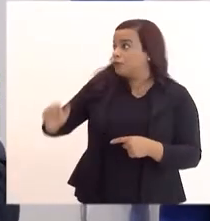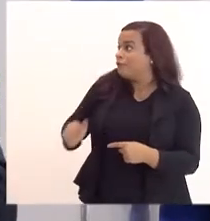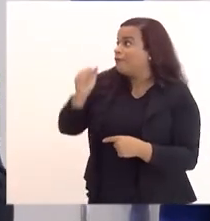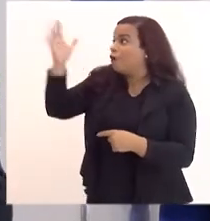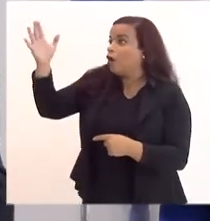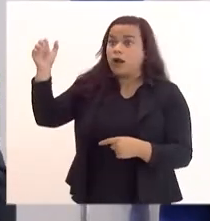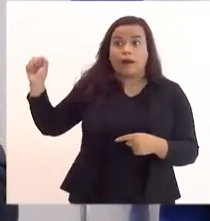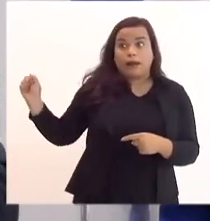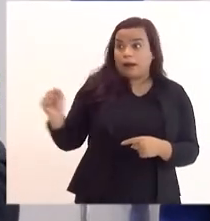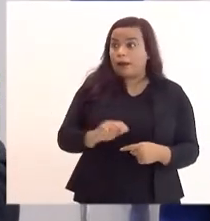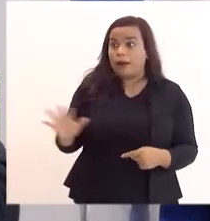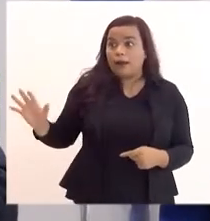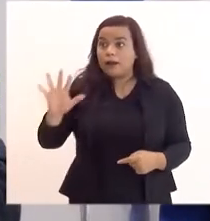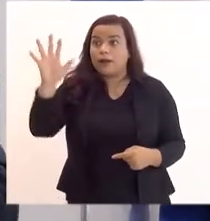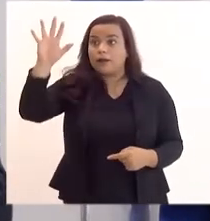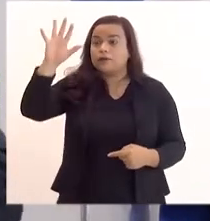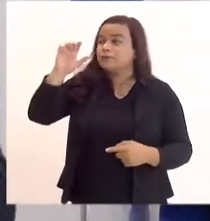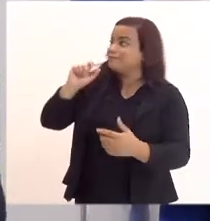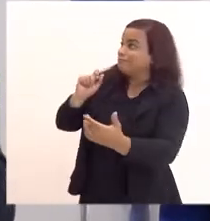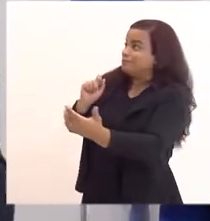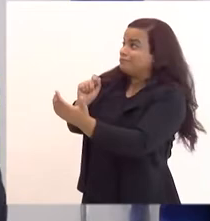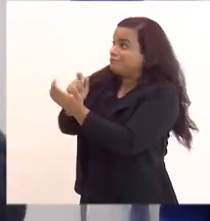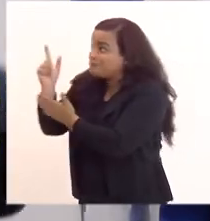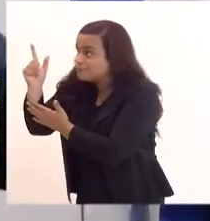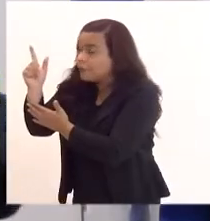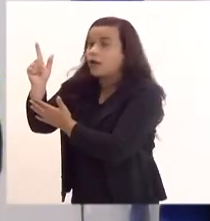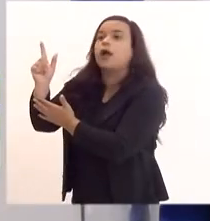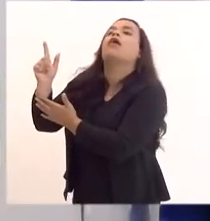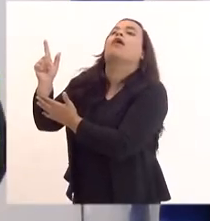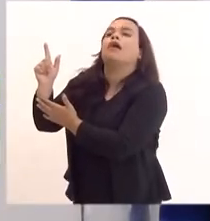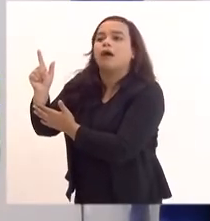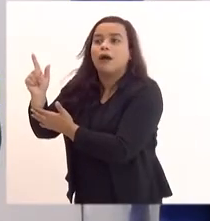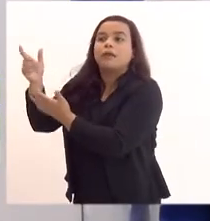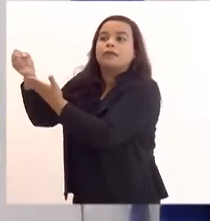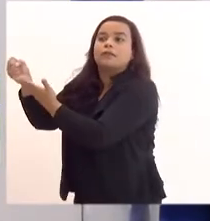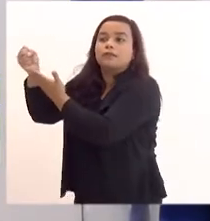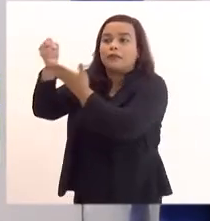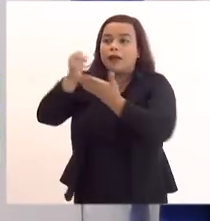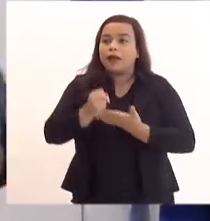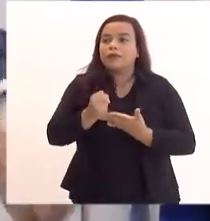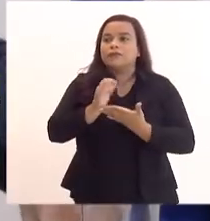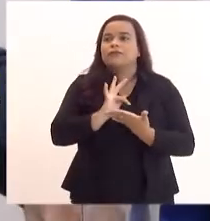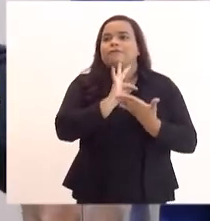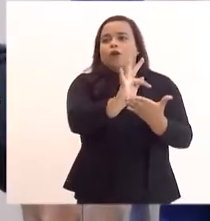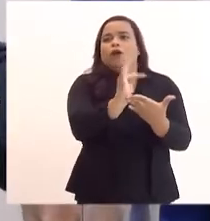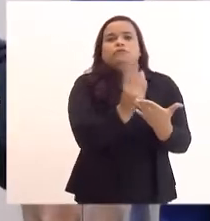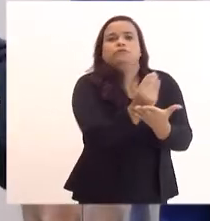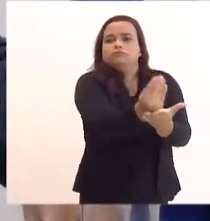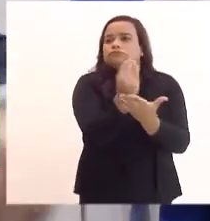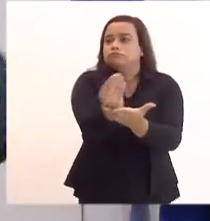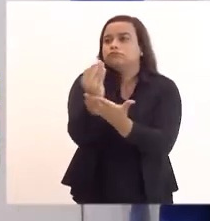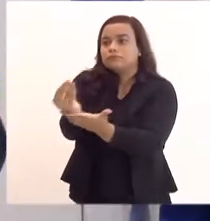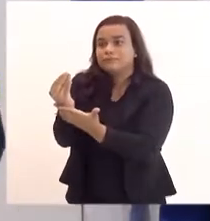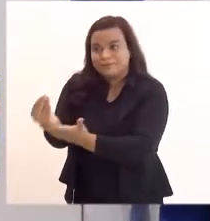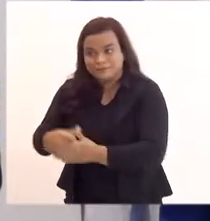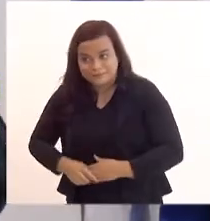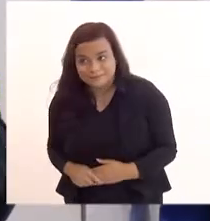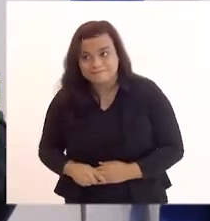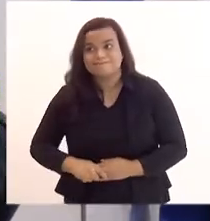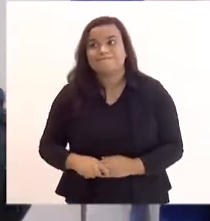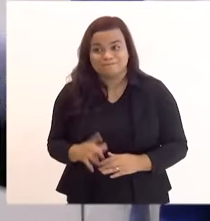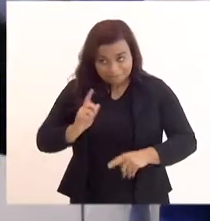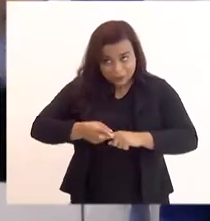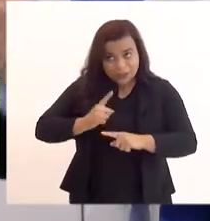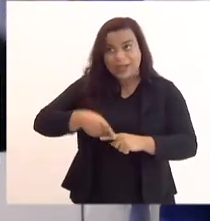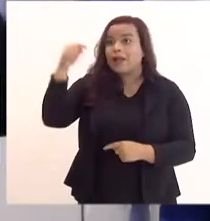Deus quanto. E agora, a partir de então, ela tem que fornecer o devido produto. Porque nós aqui na